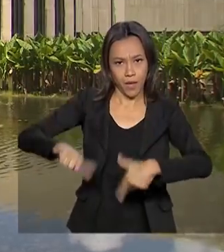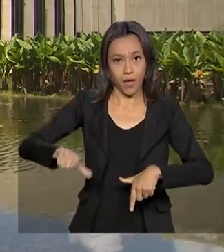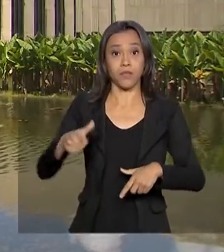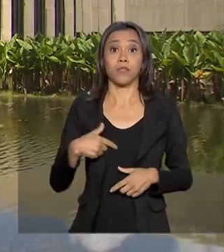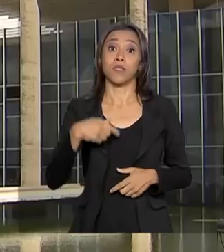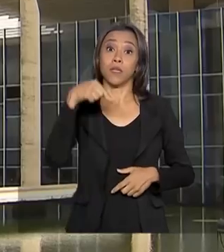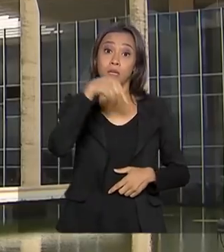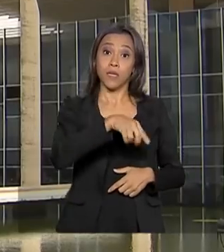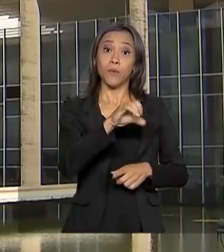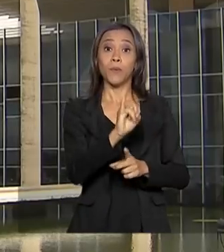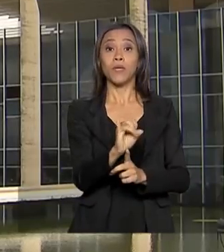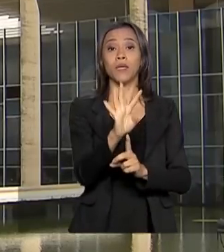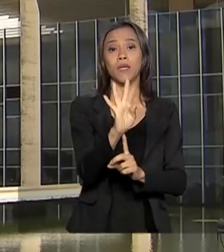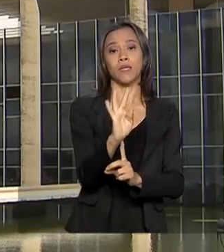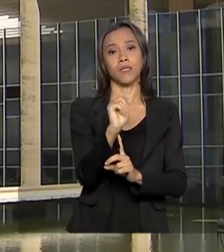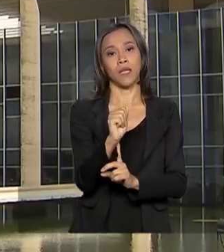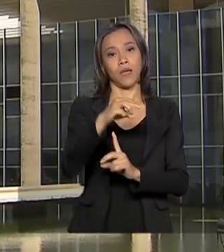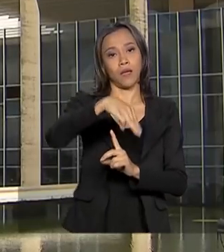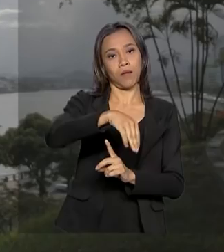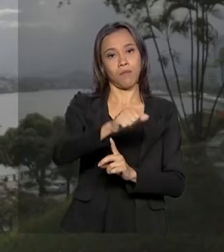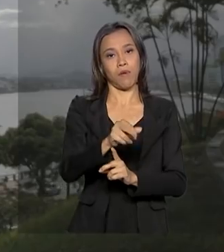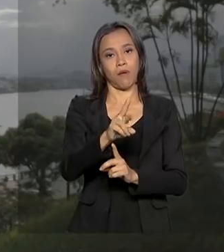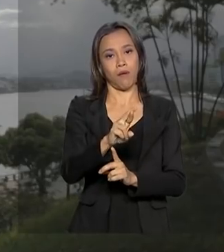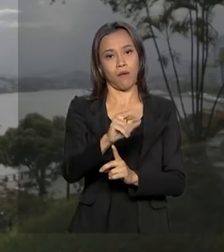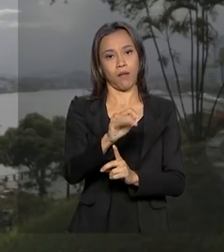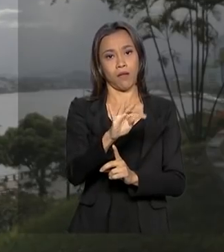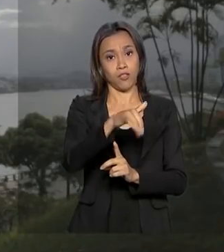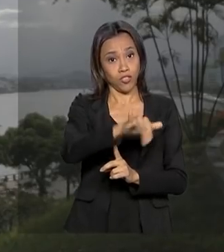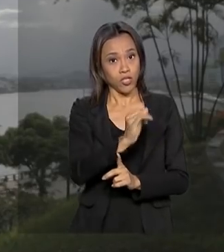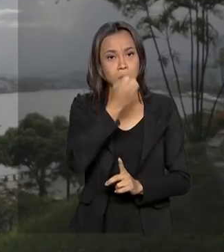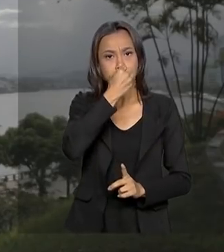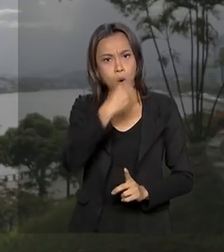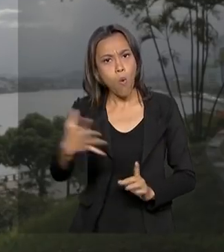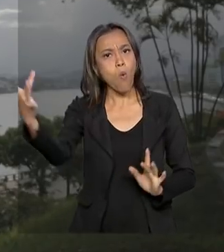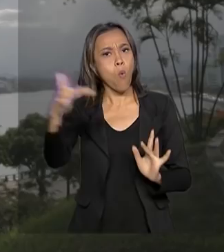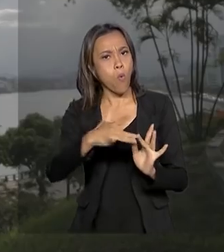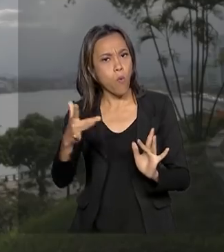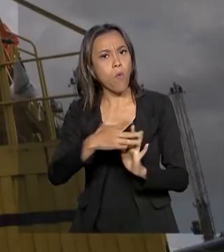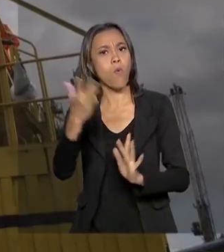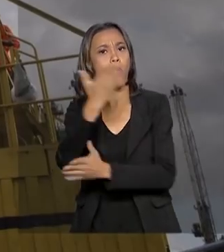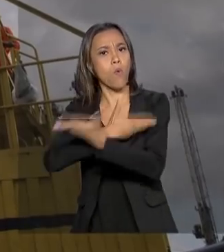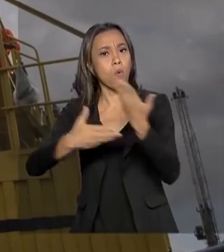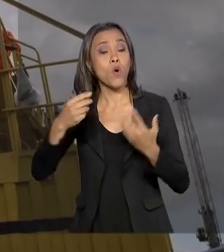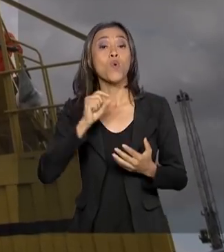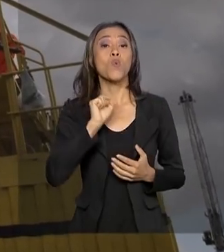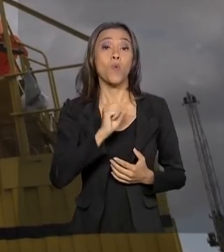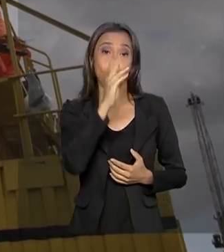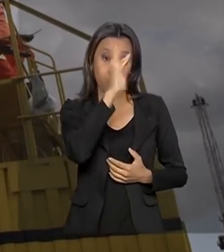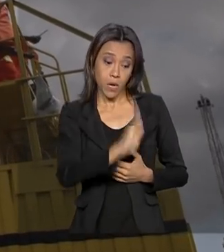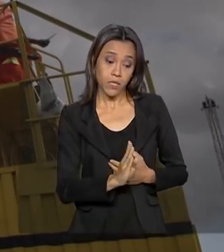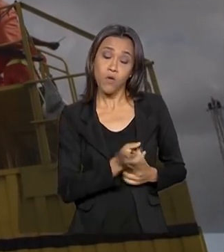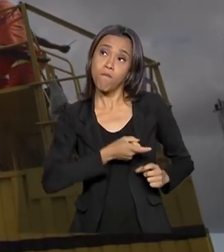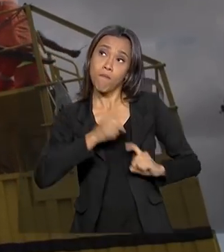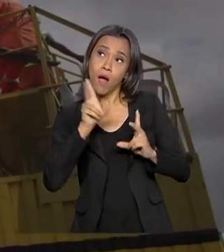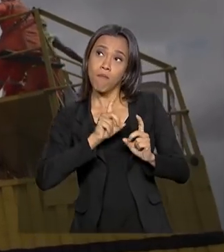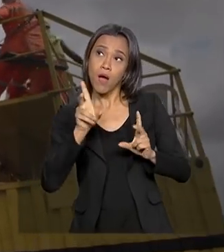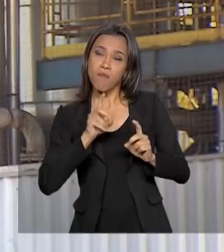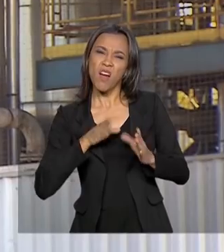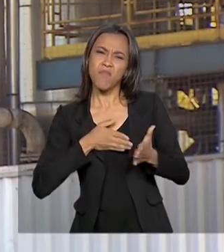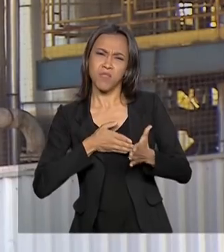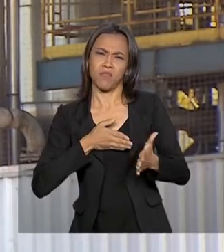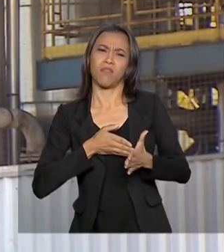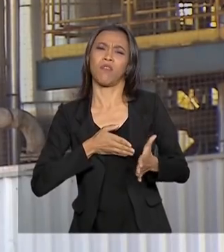relações entre os dois países são boas, mas o que o Brasil exporta ainda é limitado. O desafio é